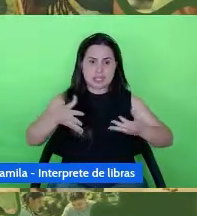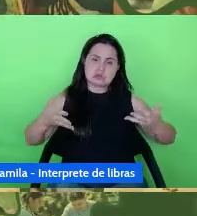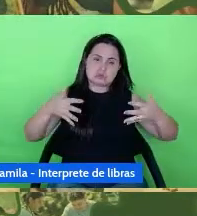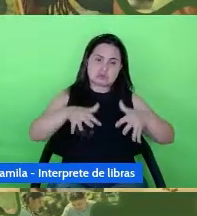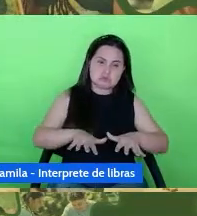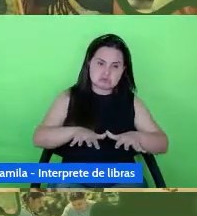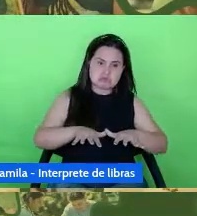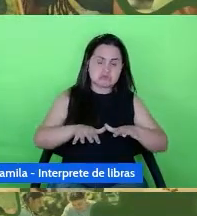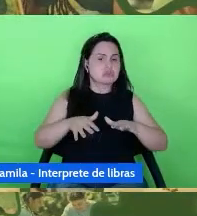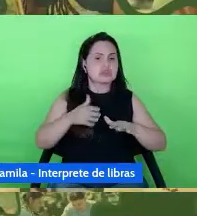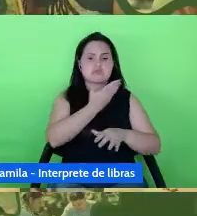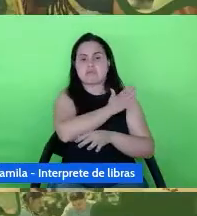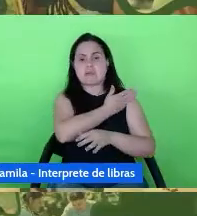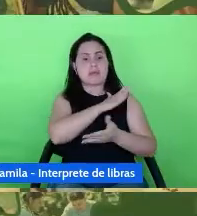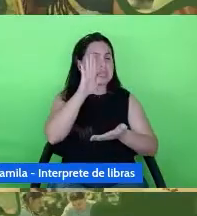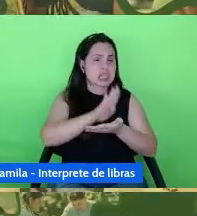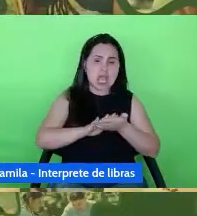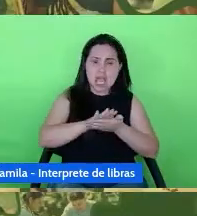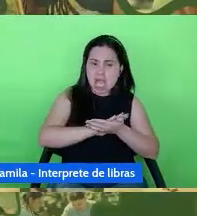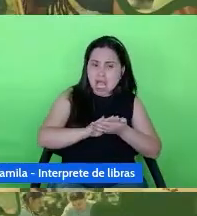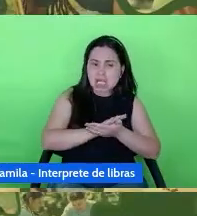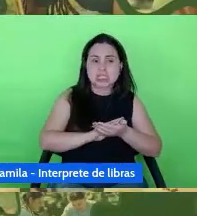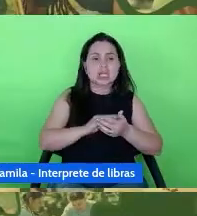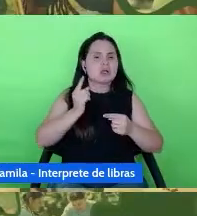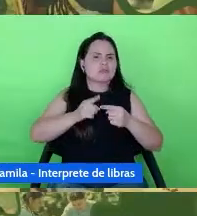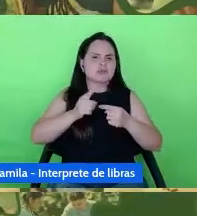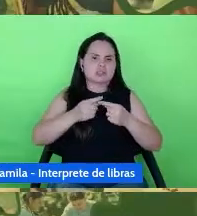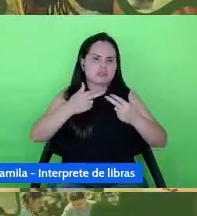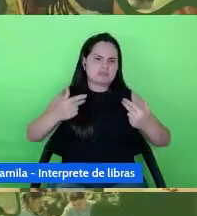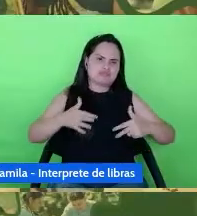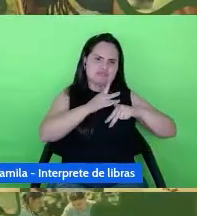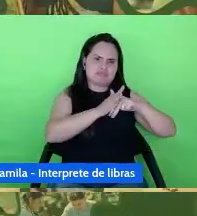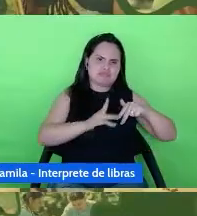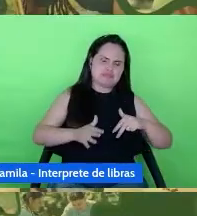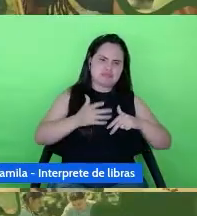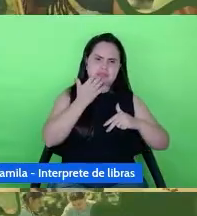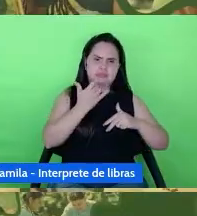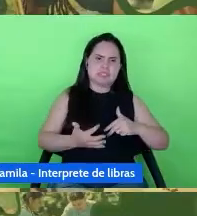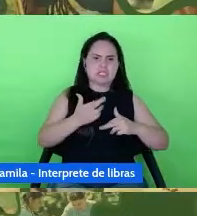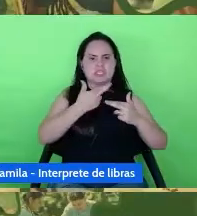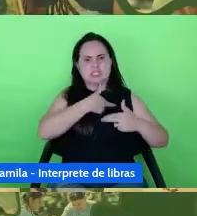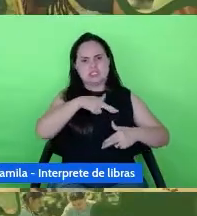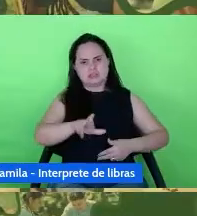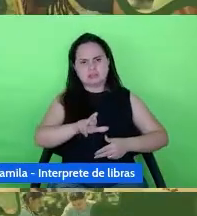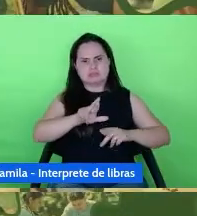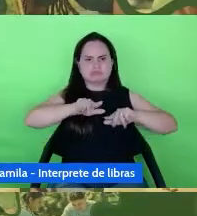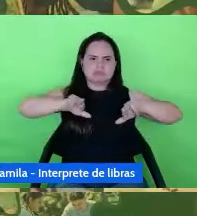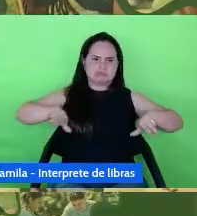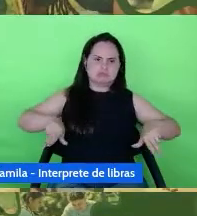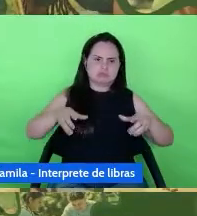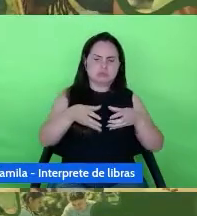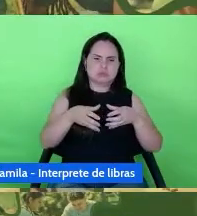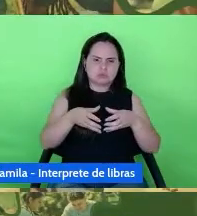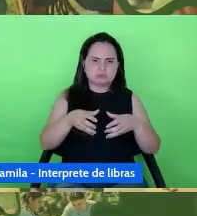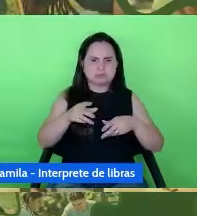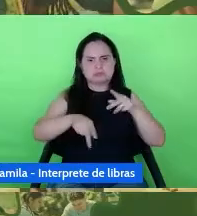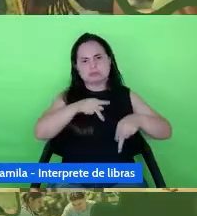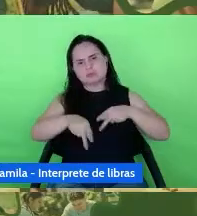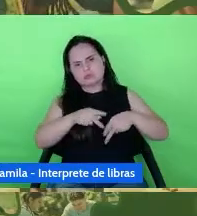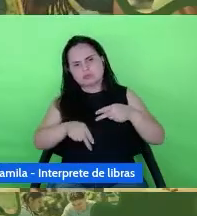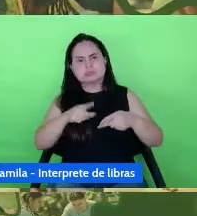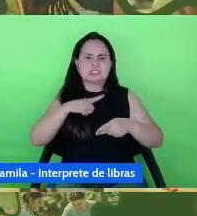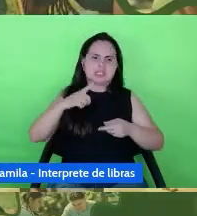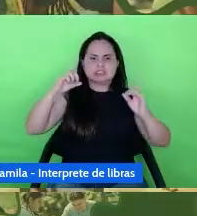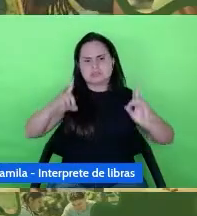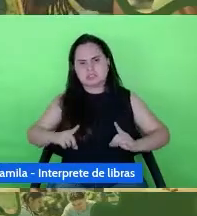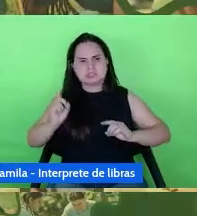que não discrimina pessoas por orientação sexual, raça, religião, etnia, por ter ou não ter